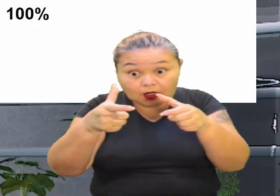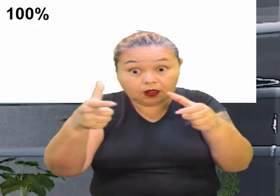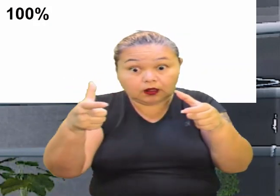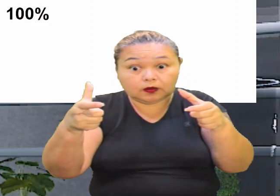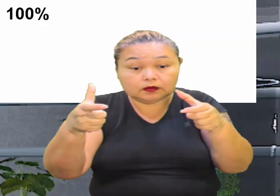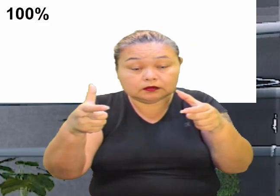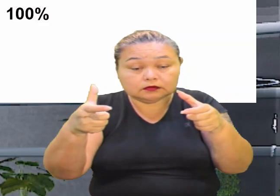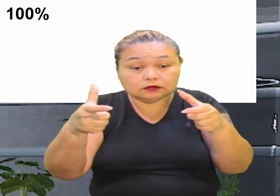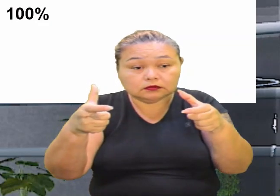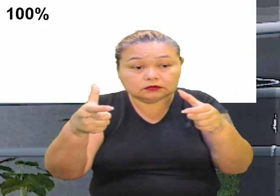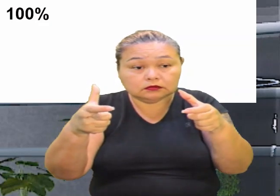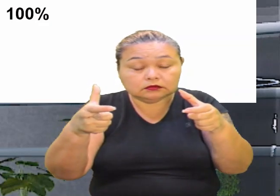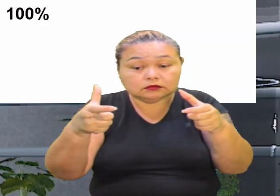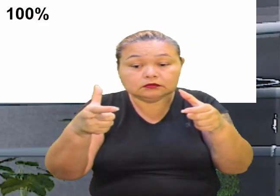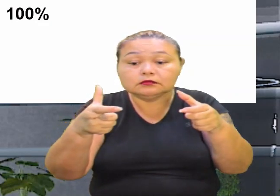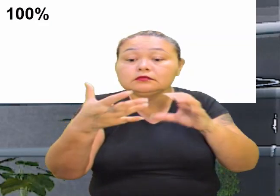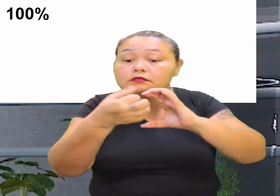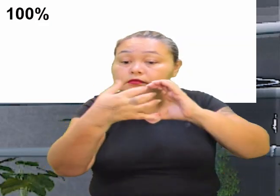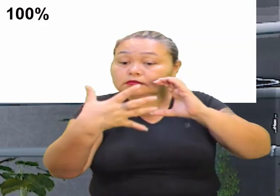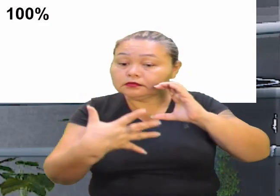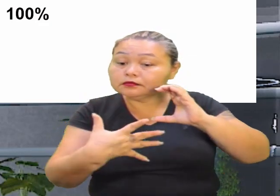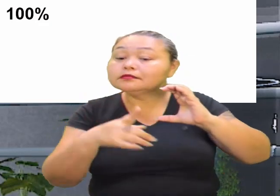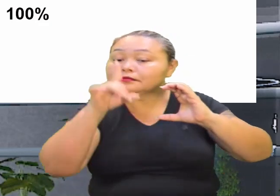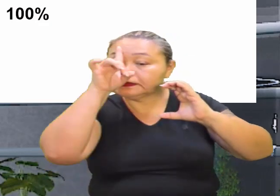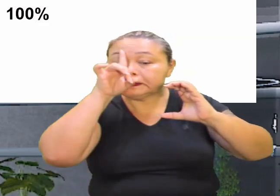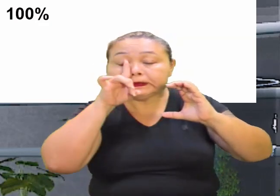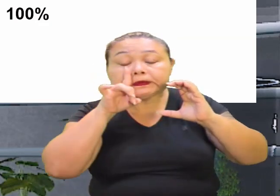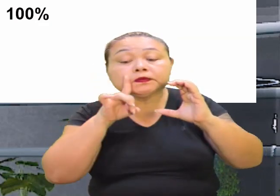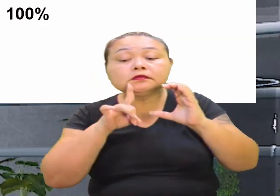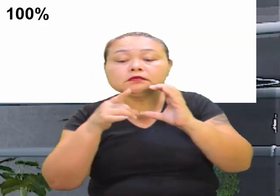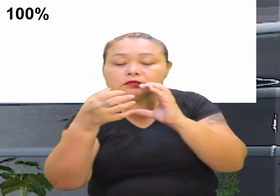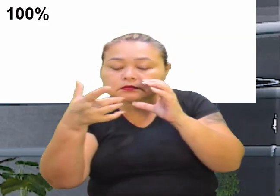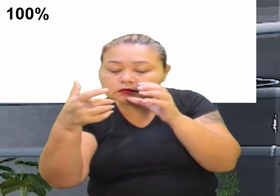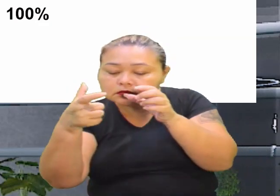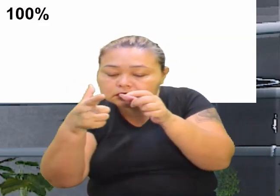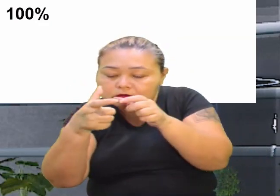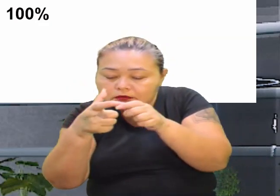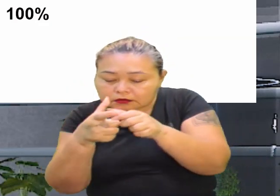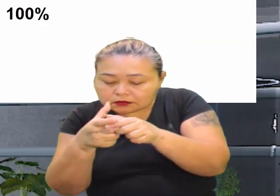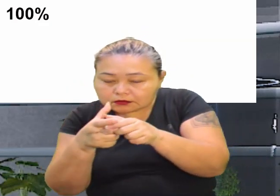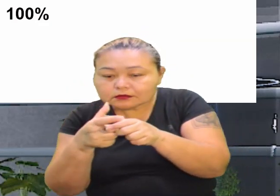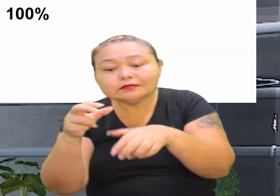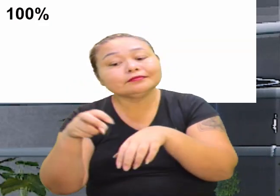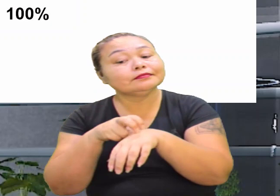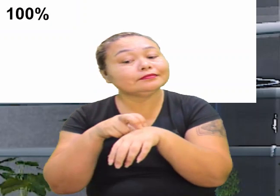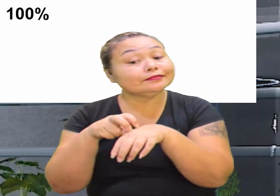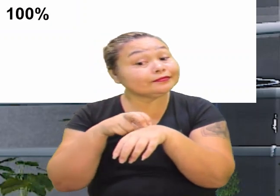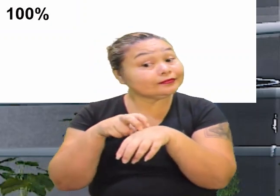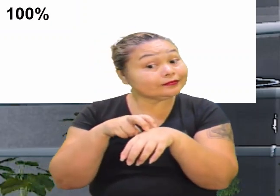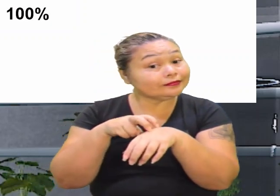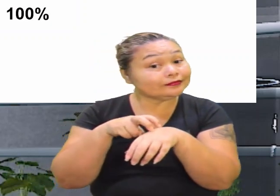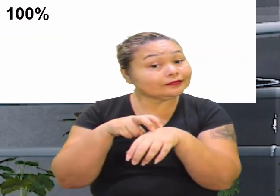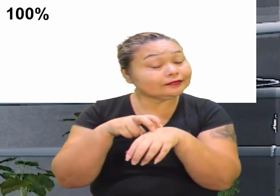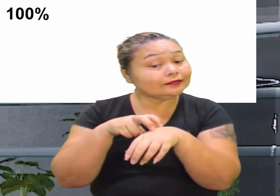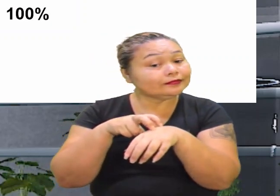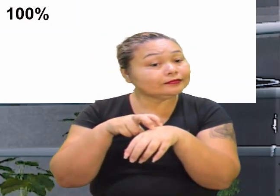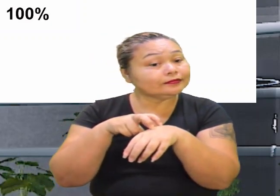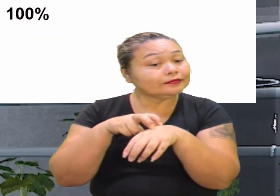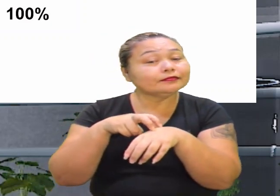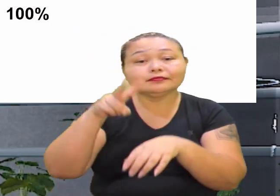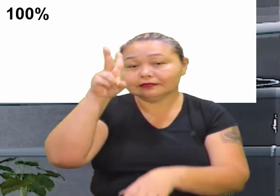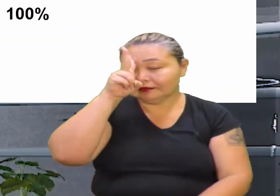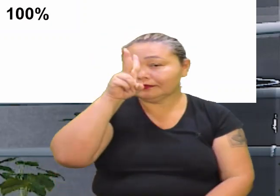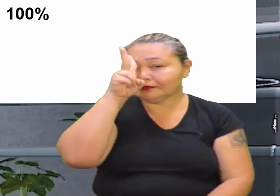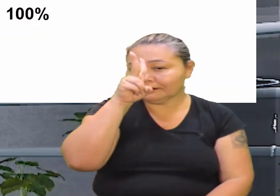maior de caráter amarelo e uma proporção menor de caráter verde.